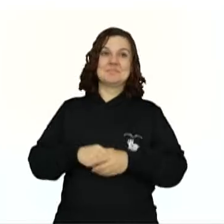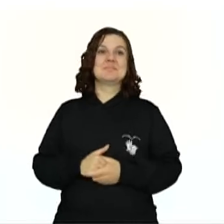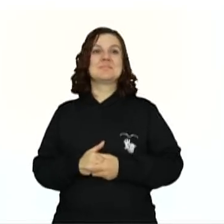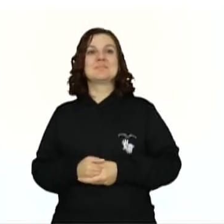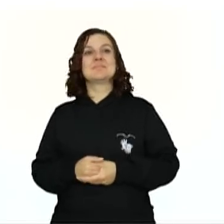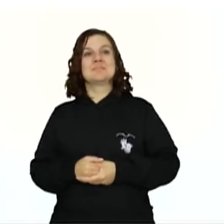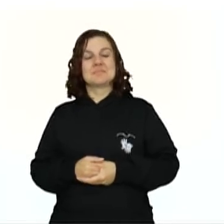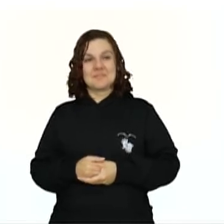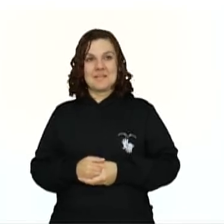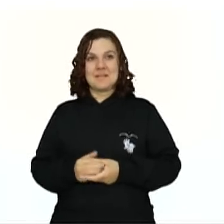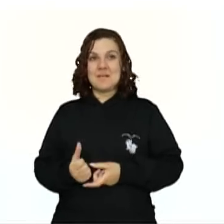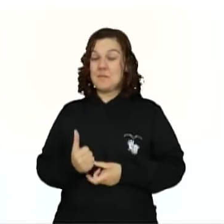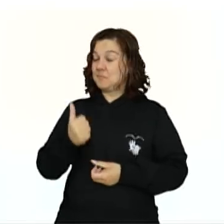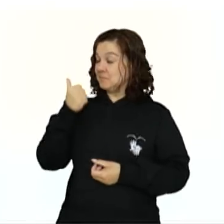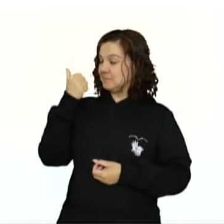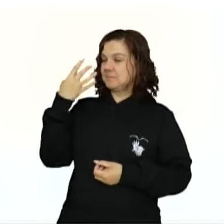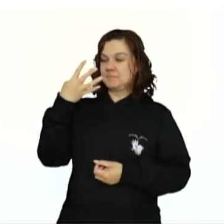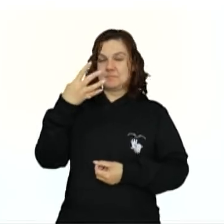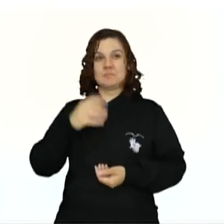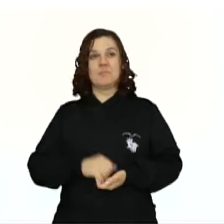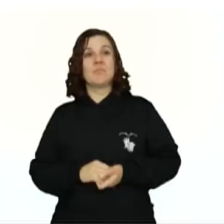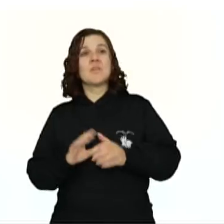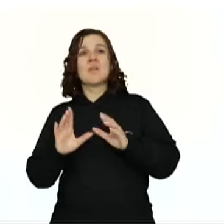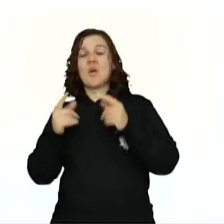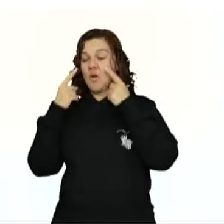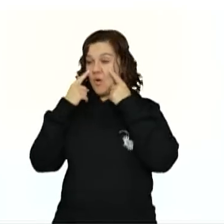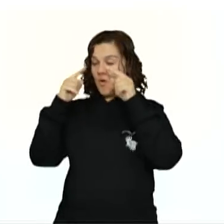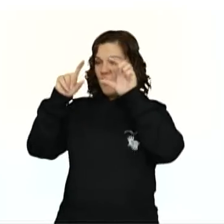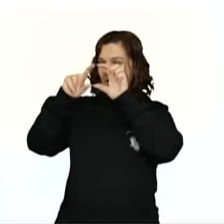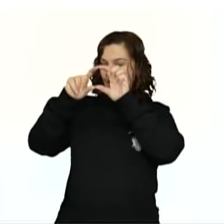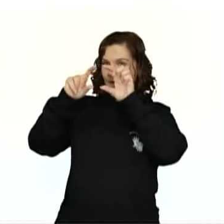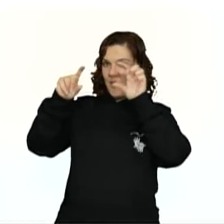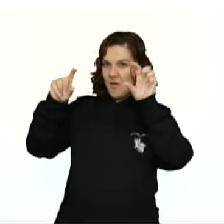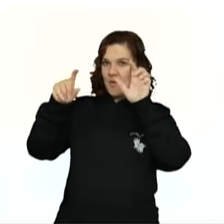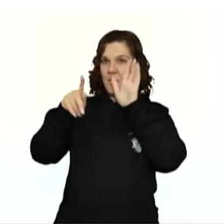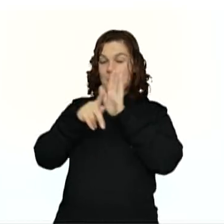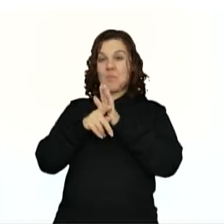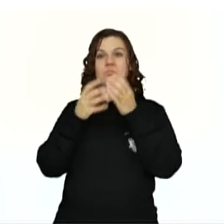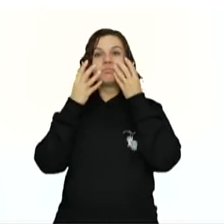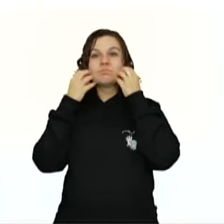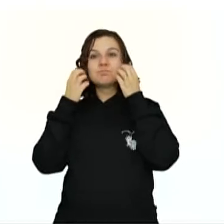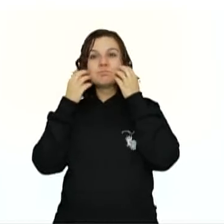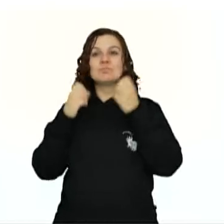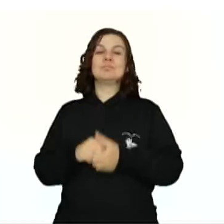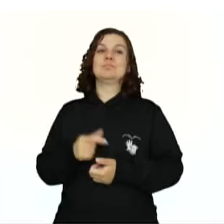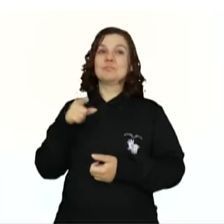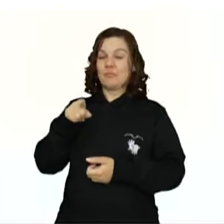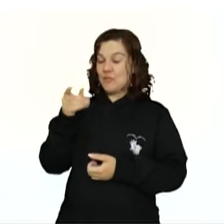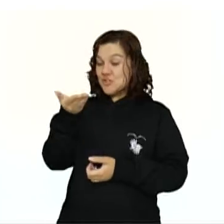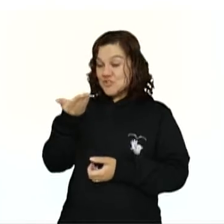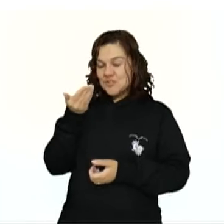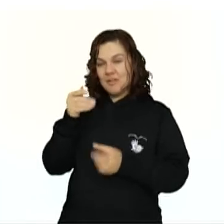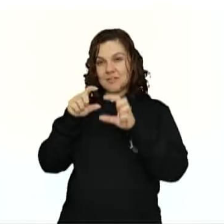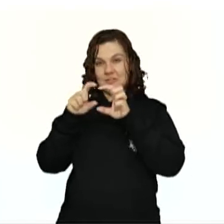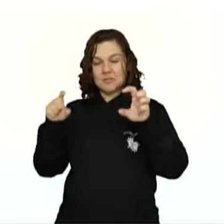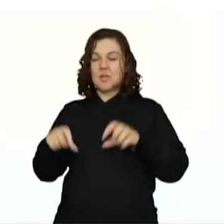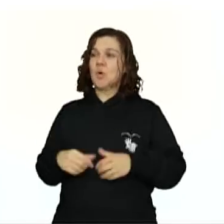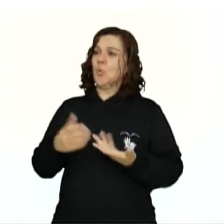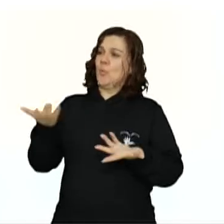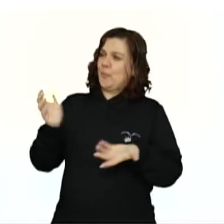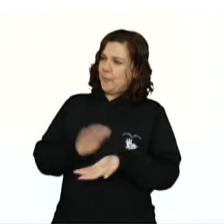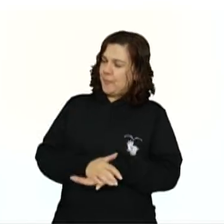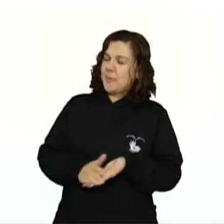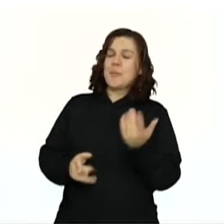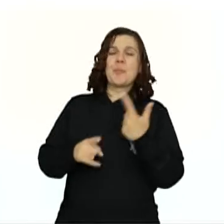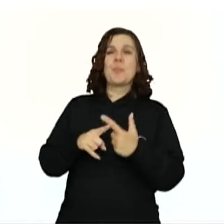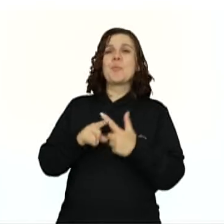A questão de número 4 é o seguinte. Observe essa fala do Cascão, que foi retirada lá da tirinha. Ora, e